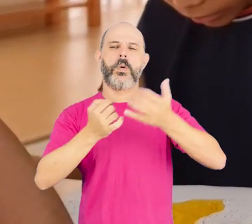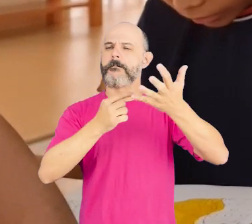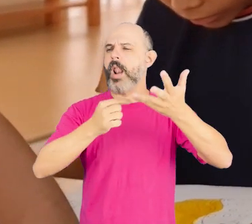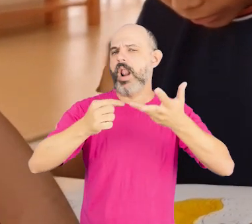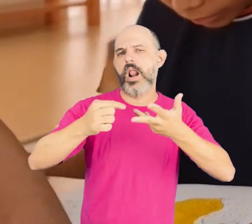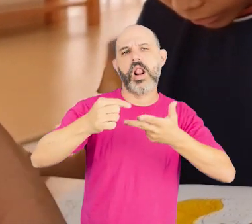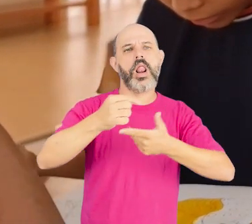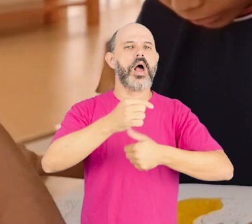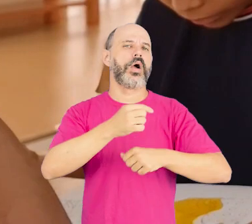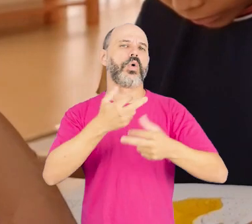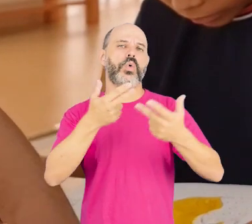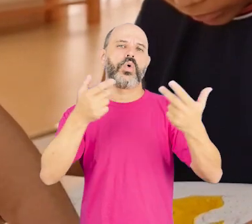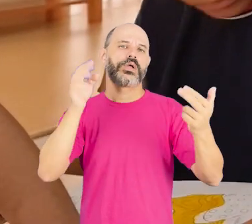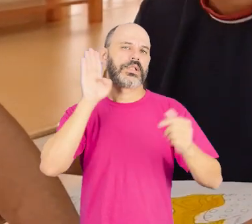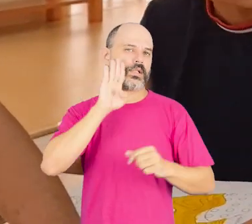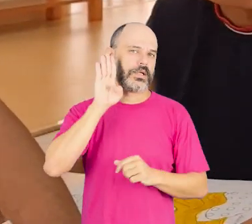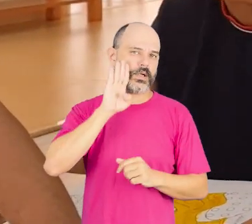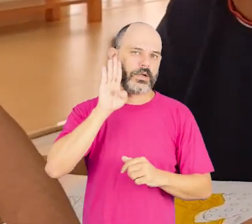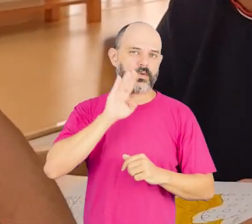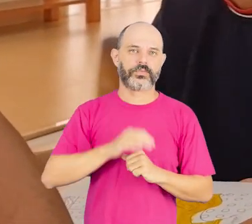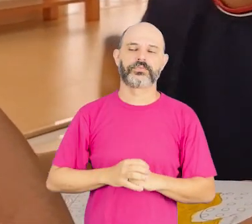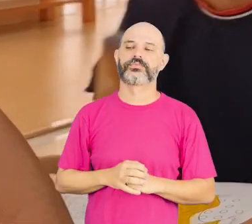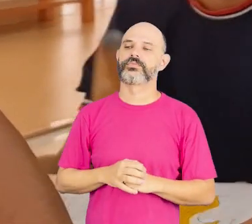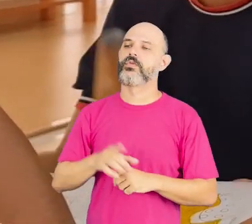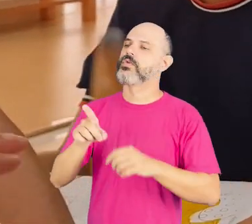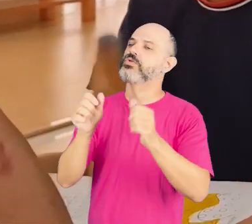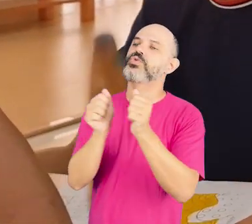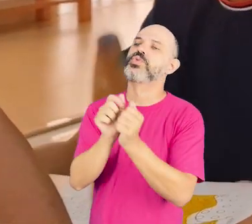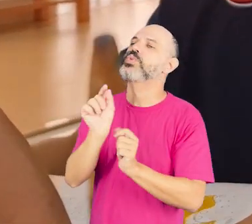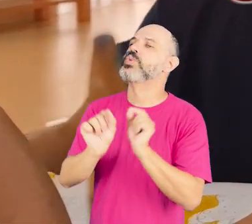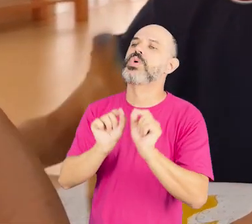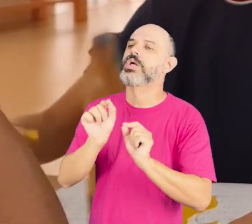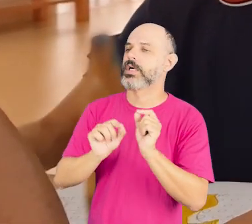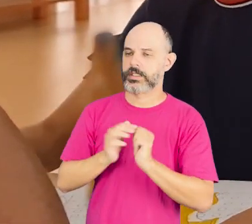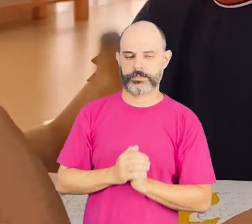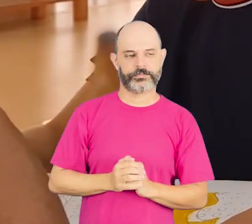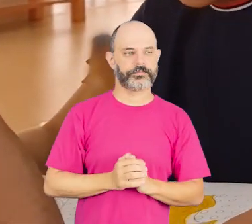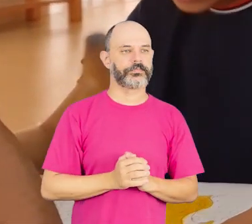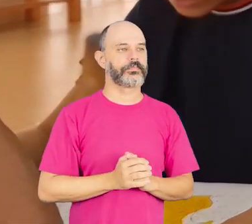faço várias coisas legais. E com quem você tá aqui?